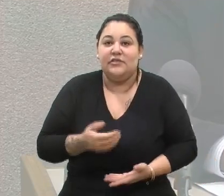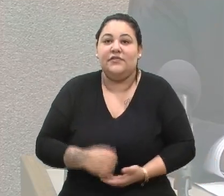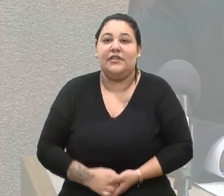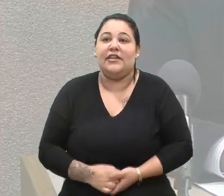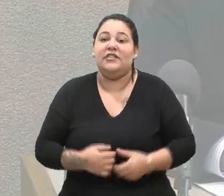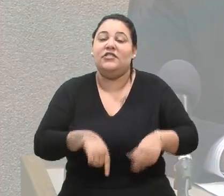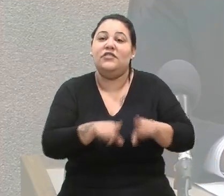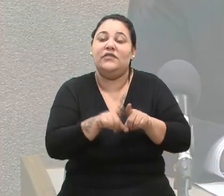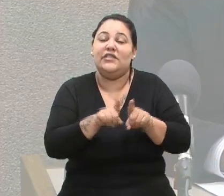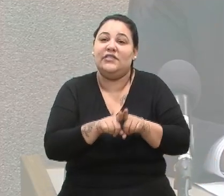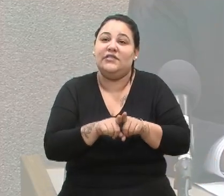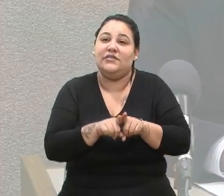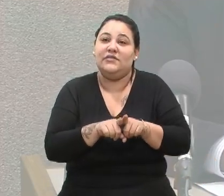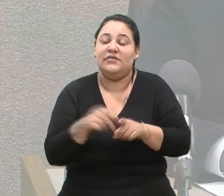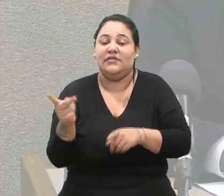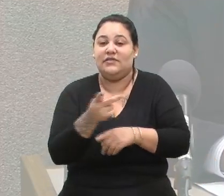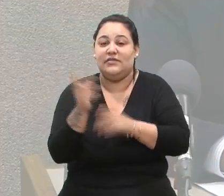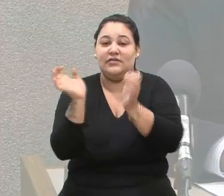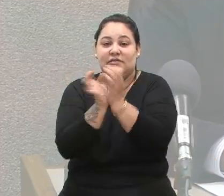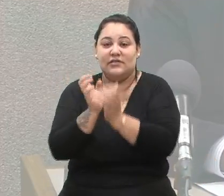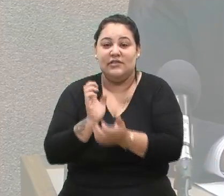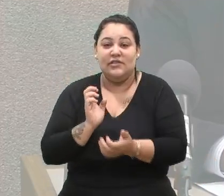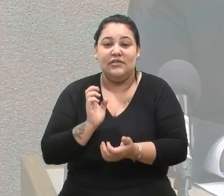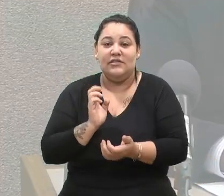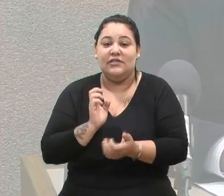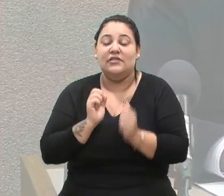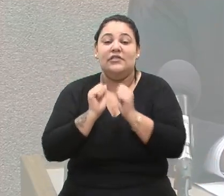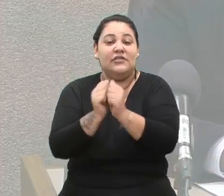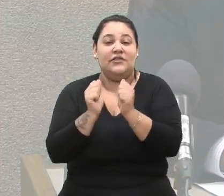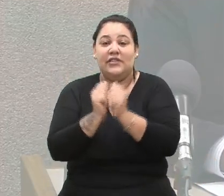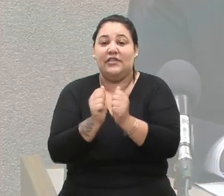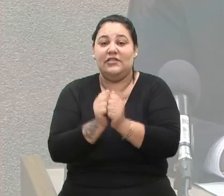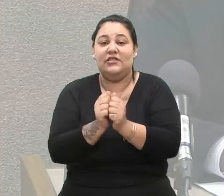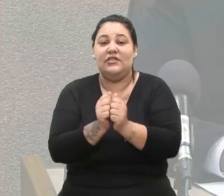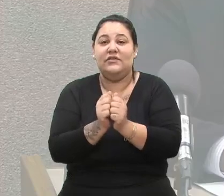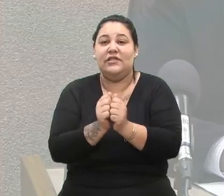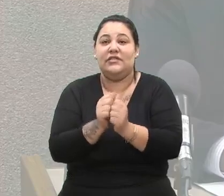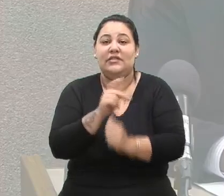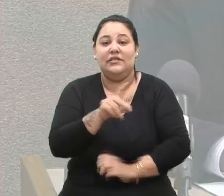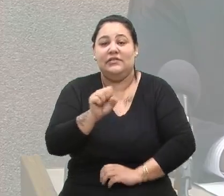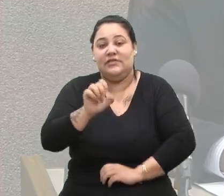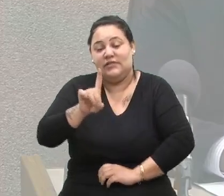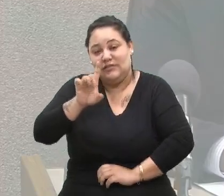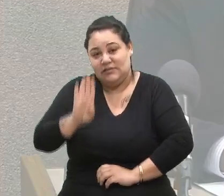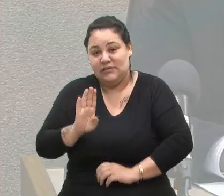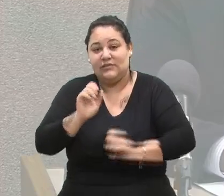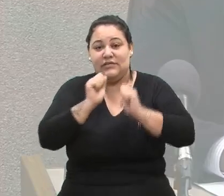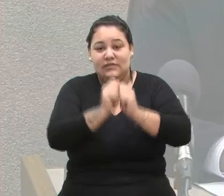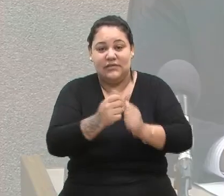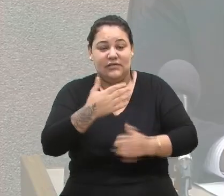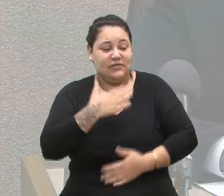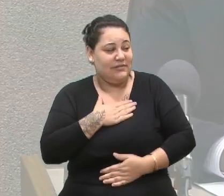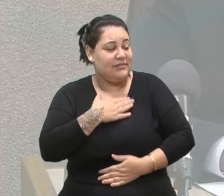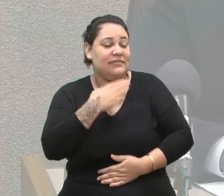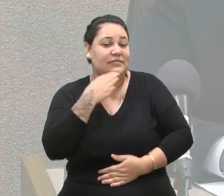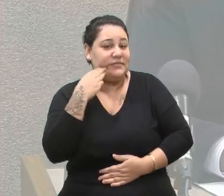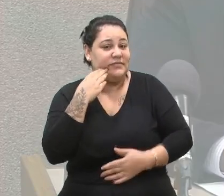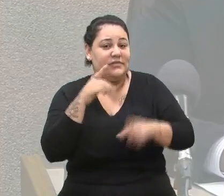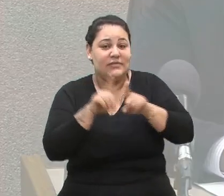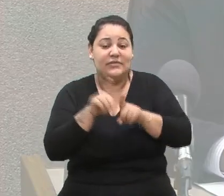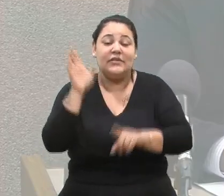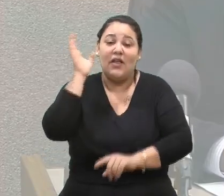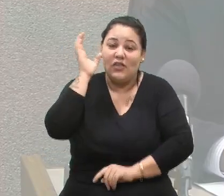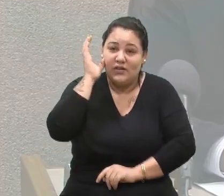dois colegas contem sempre conosco, nós aqui do PSDB, falo em meu nome, em nome da vereadora Marisol Santos, do colega Almir